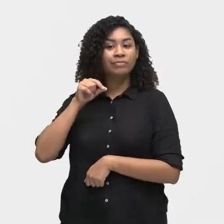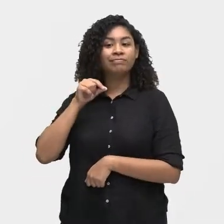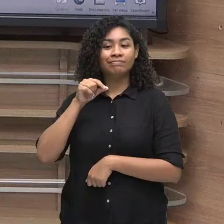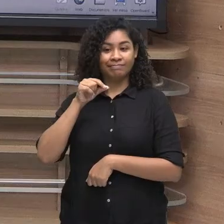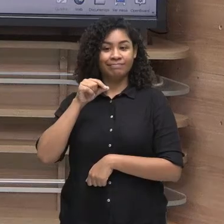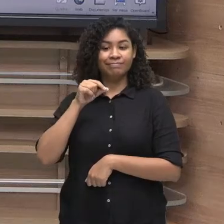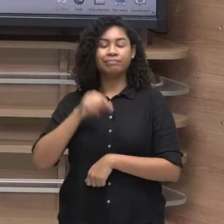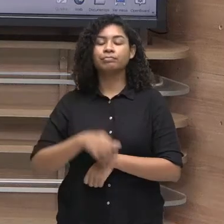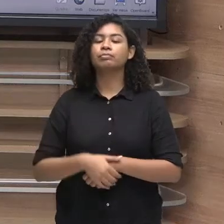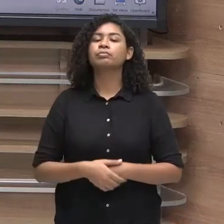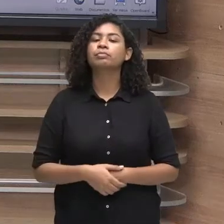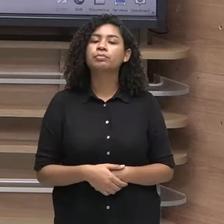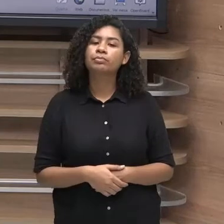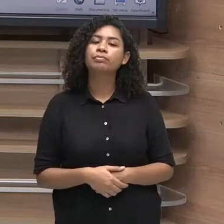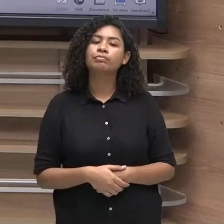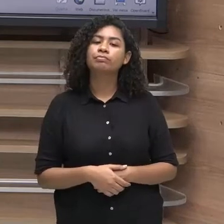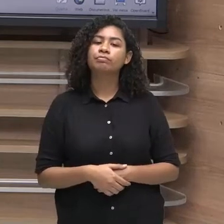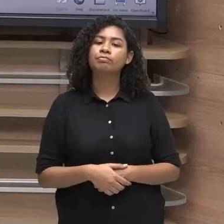comigo, rapidinho.